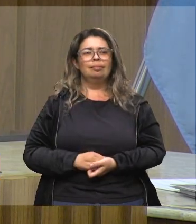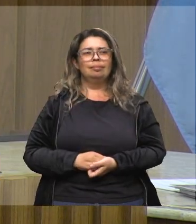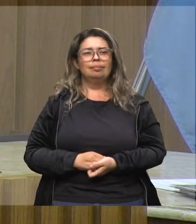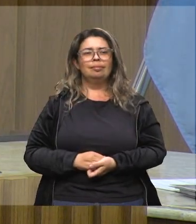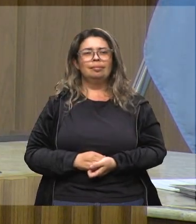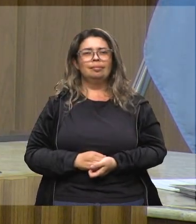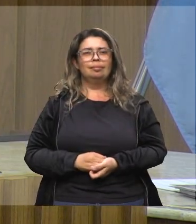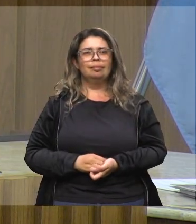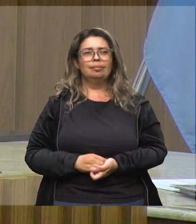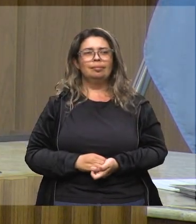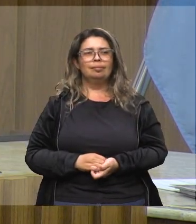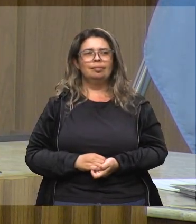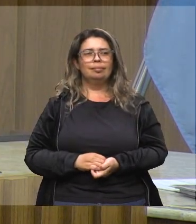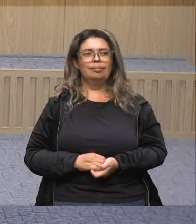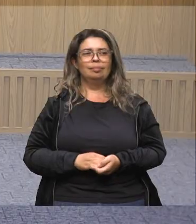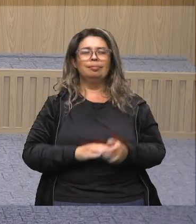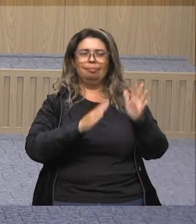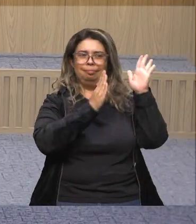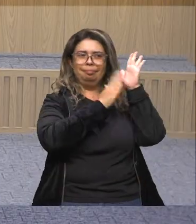Parabéns.